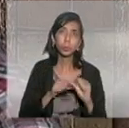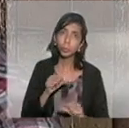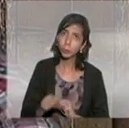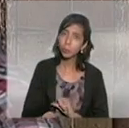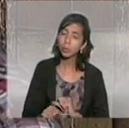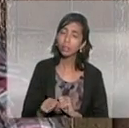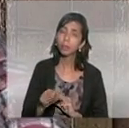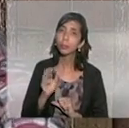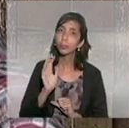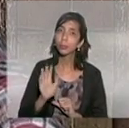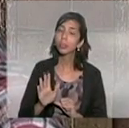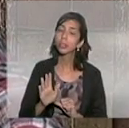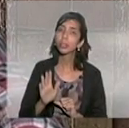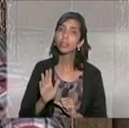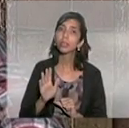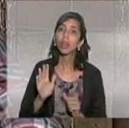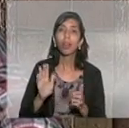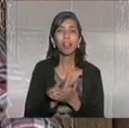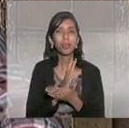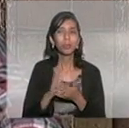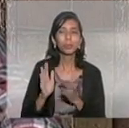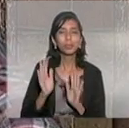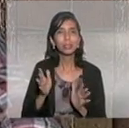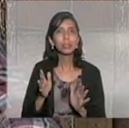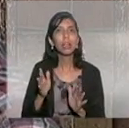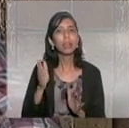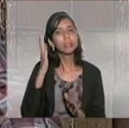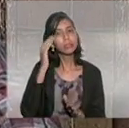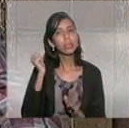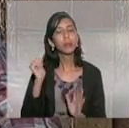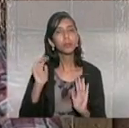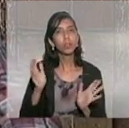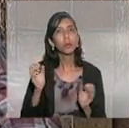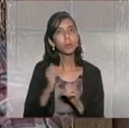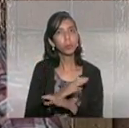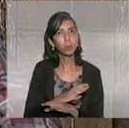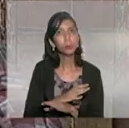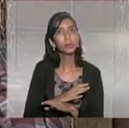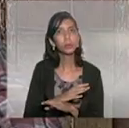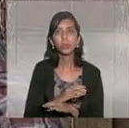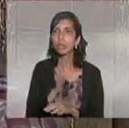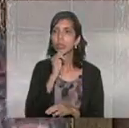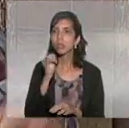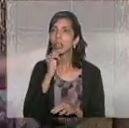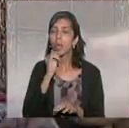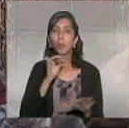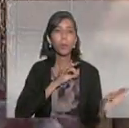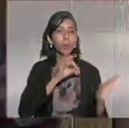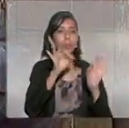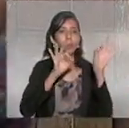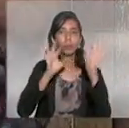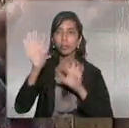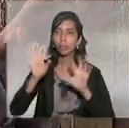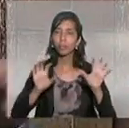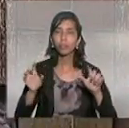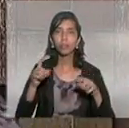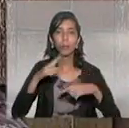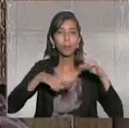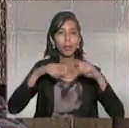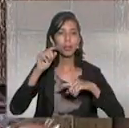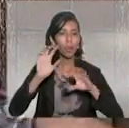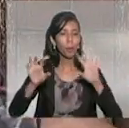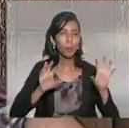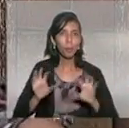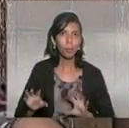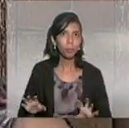posso até mudar, mas tem algumas coisas que já são determinadas e que... mudança de cenário.